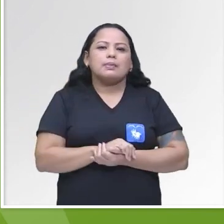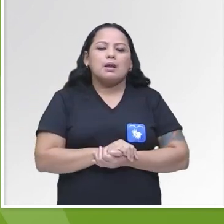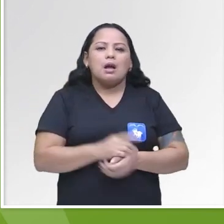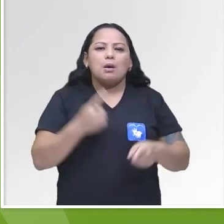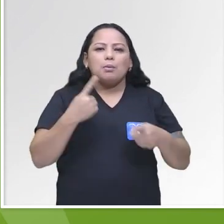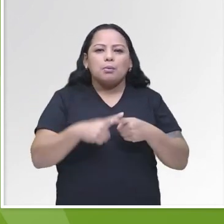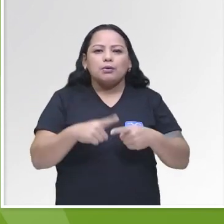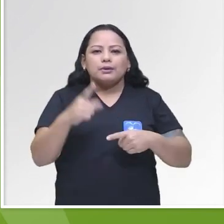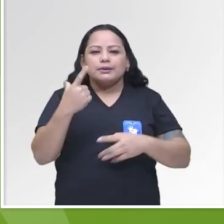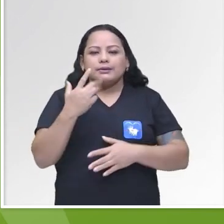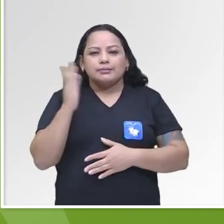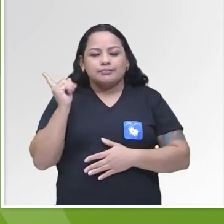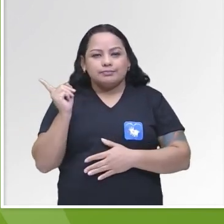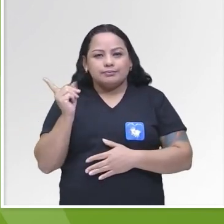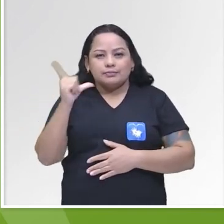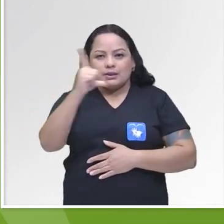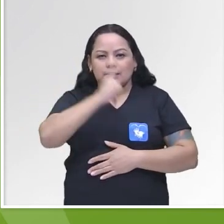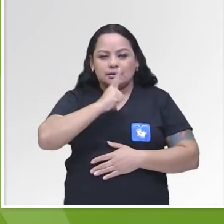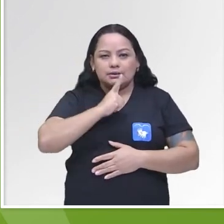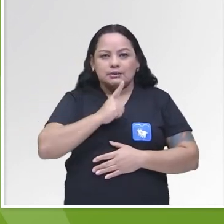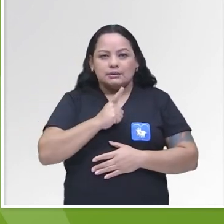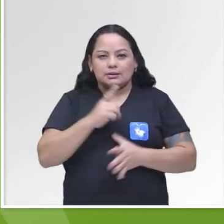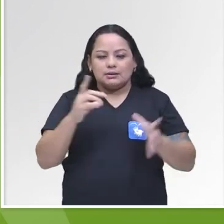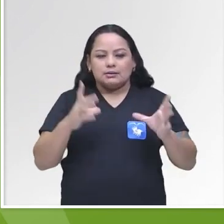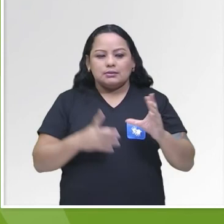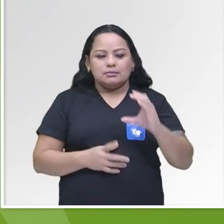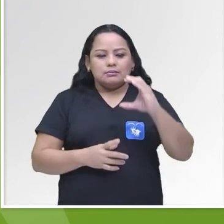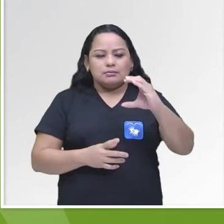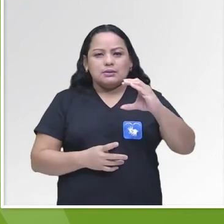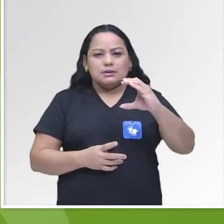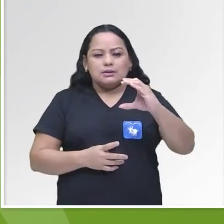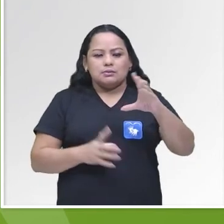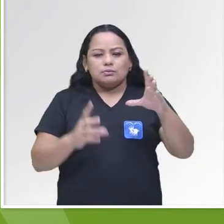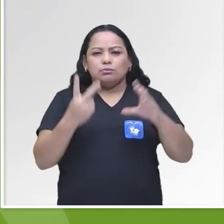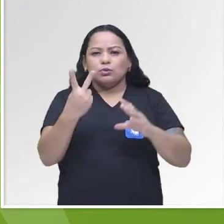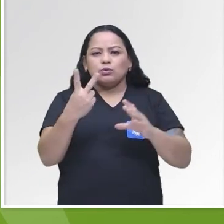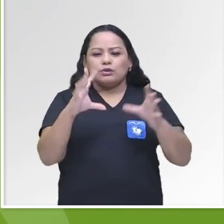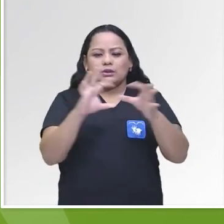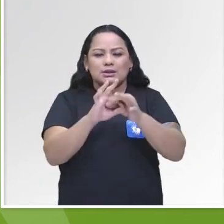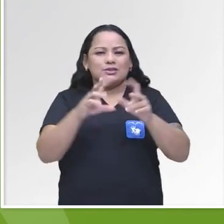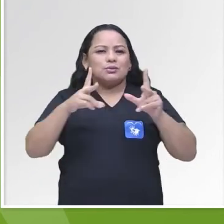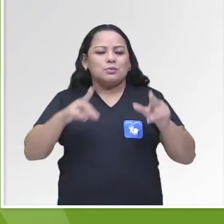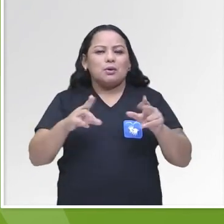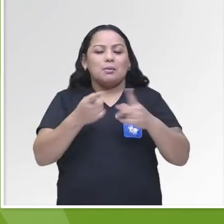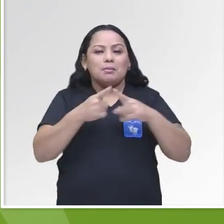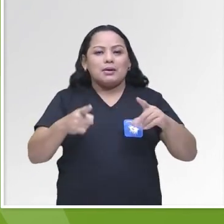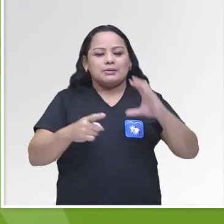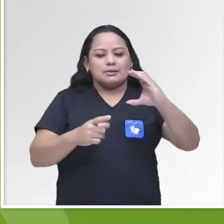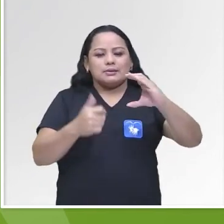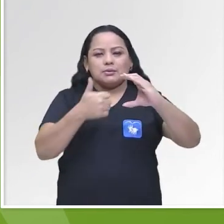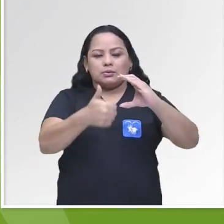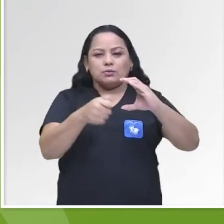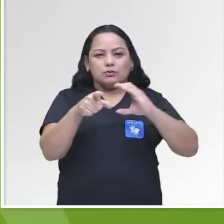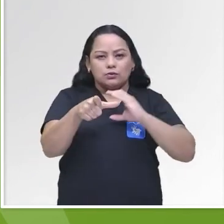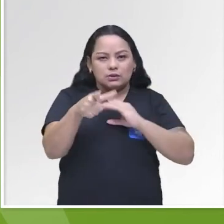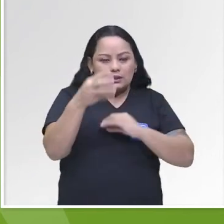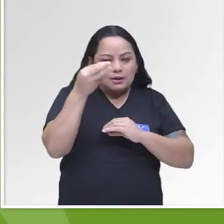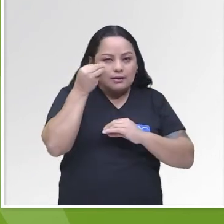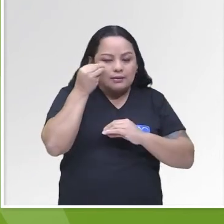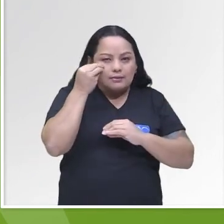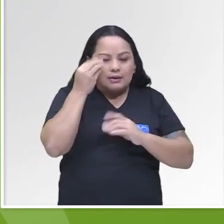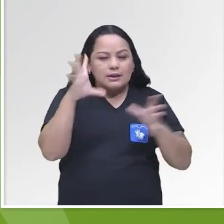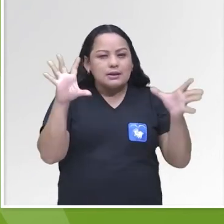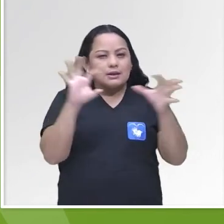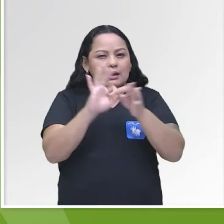aqui eu tenho 2 ligantes iguais. No carbono 1, observe que ligado